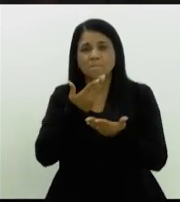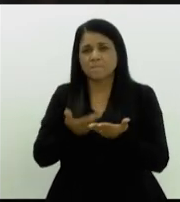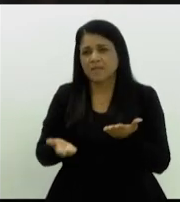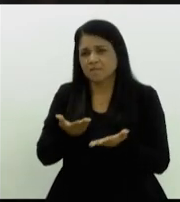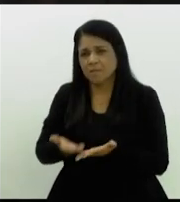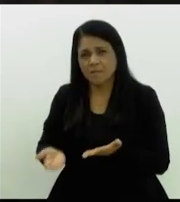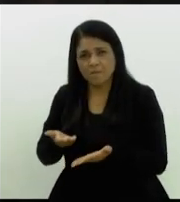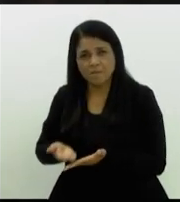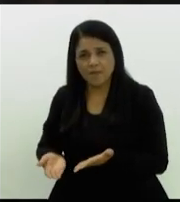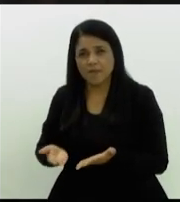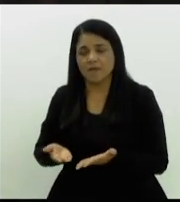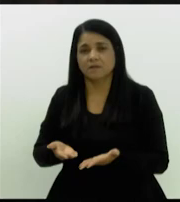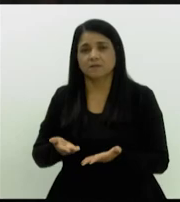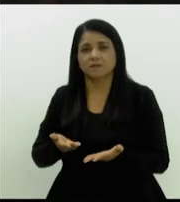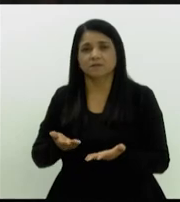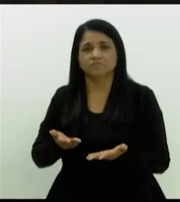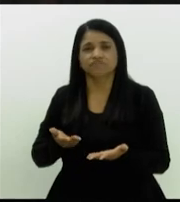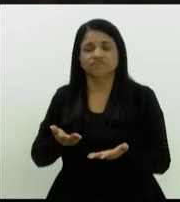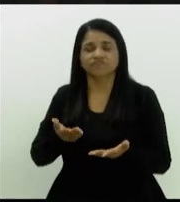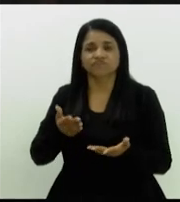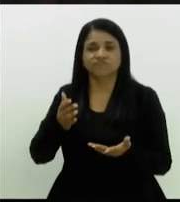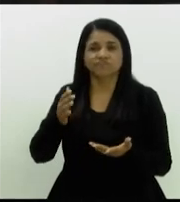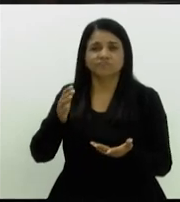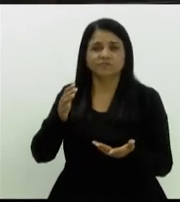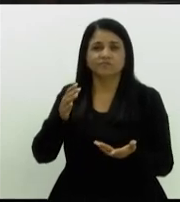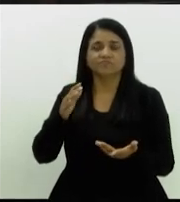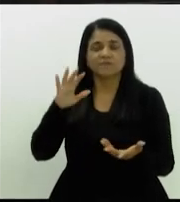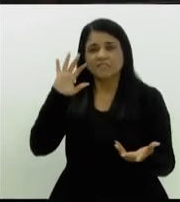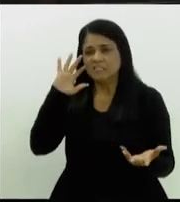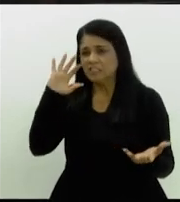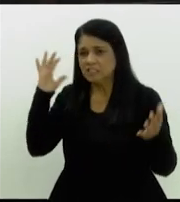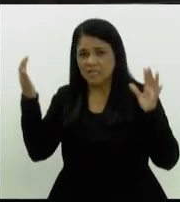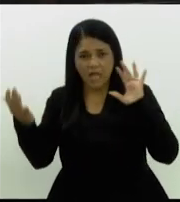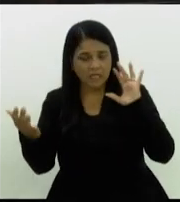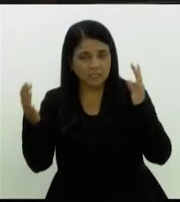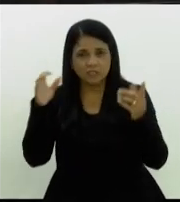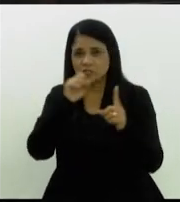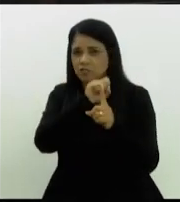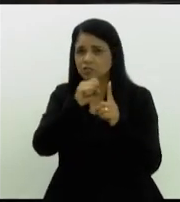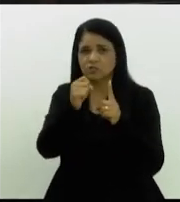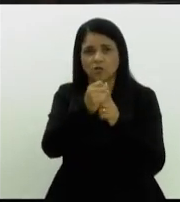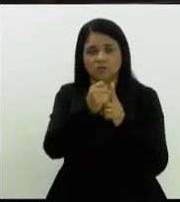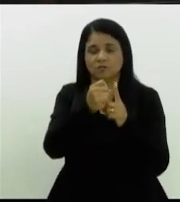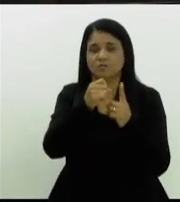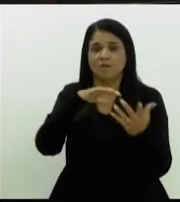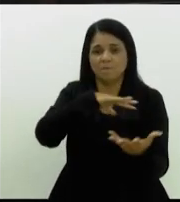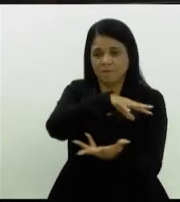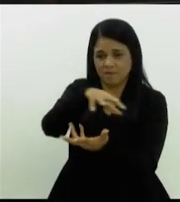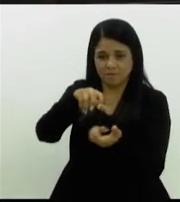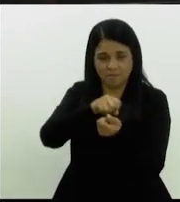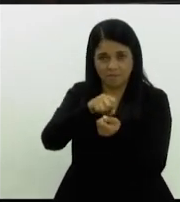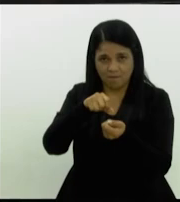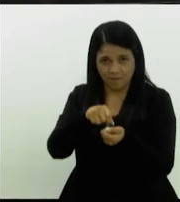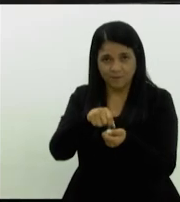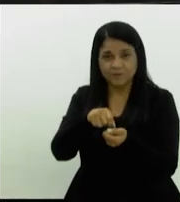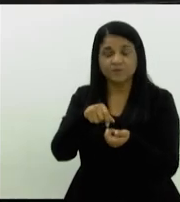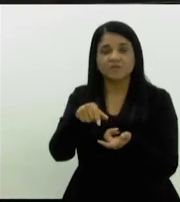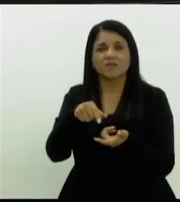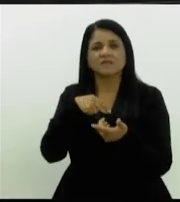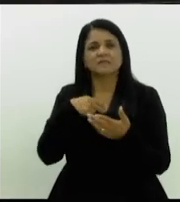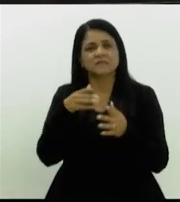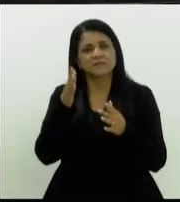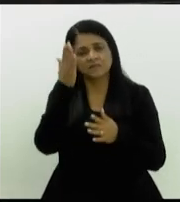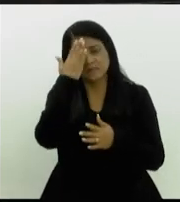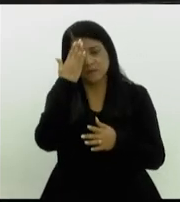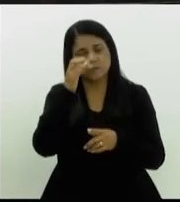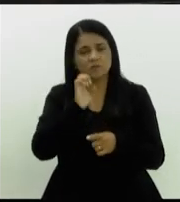de desastres socioambientais. Então, esse Estado que já é tão combalido, seja economicamente, como falava